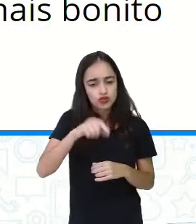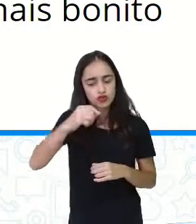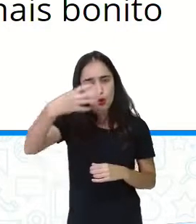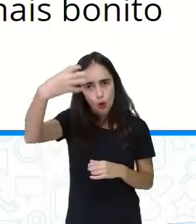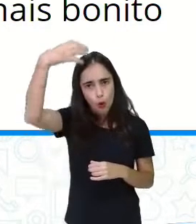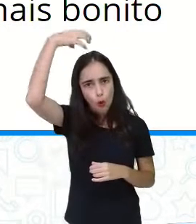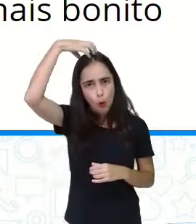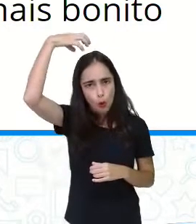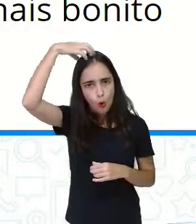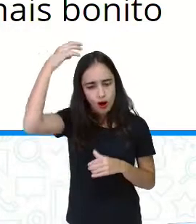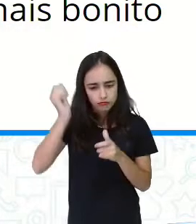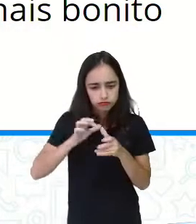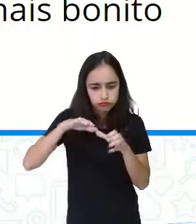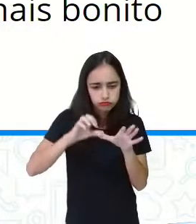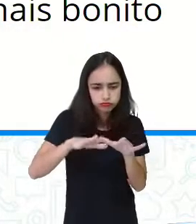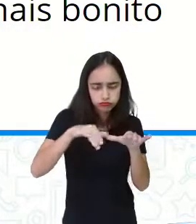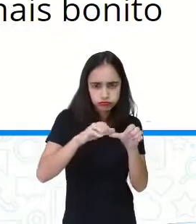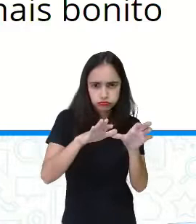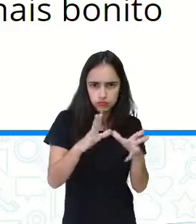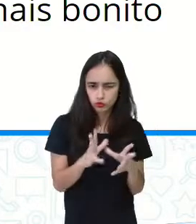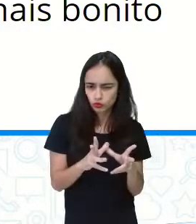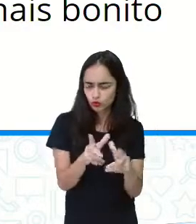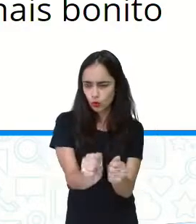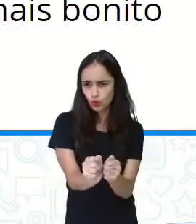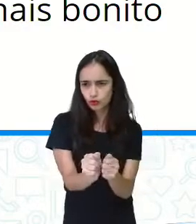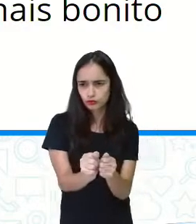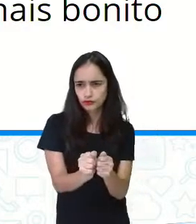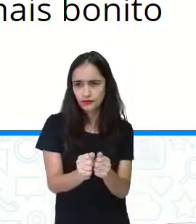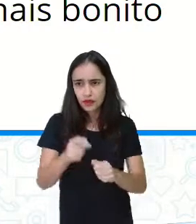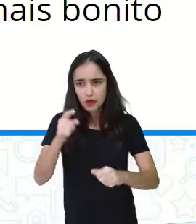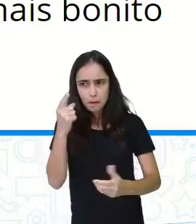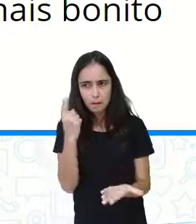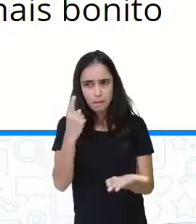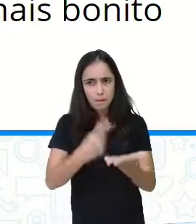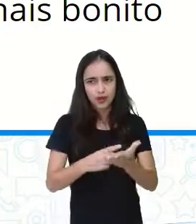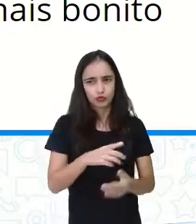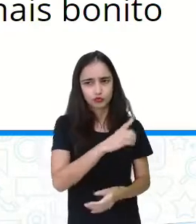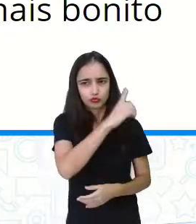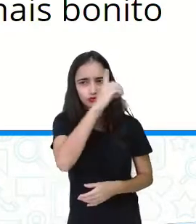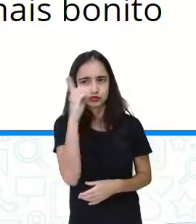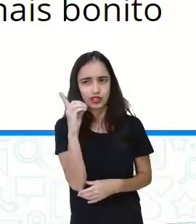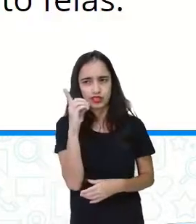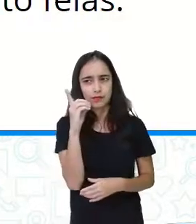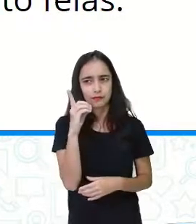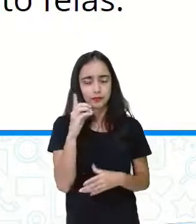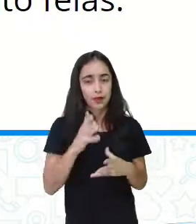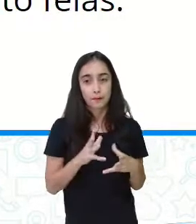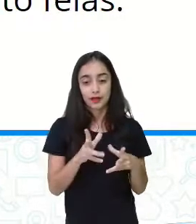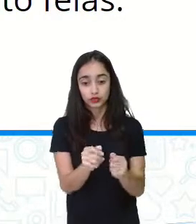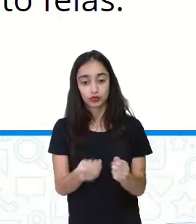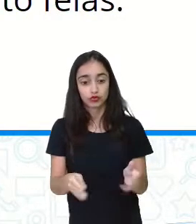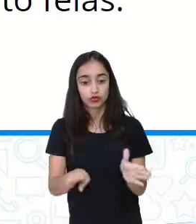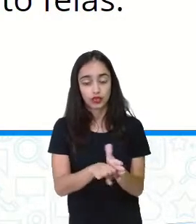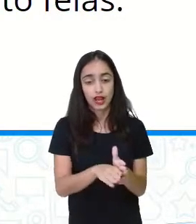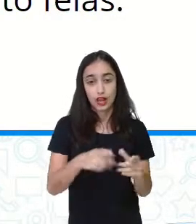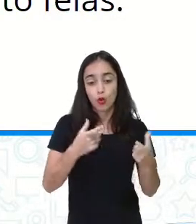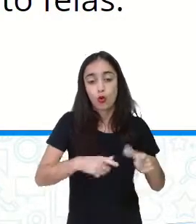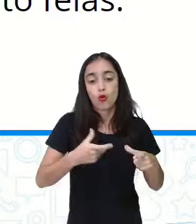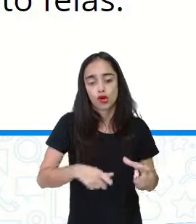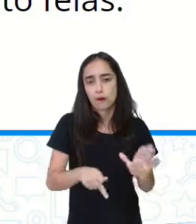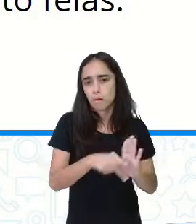que todos eles comparecessem diante de seu trono o mais bonito seria declarado Rei